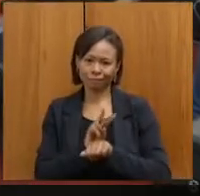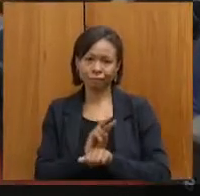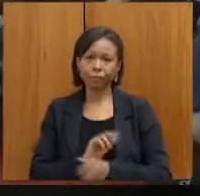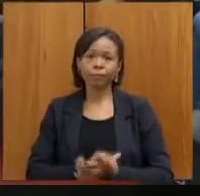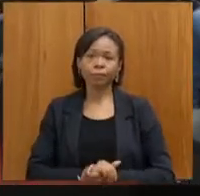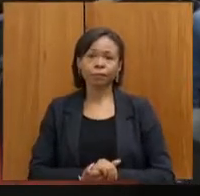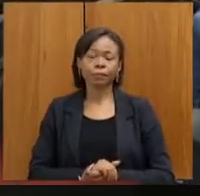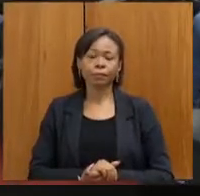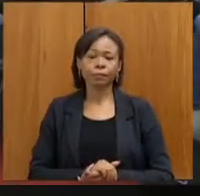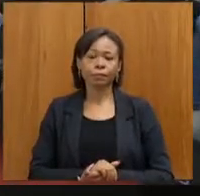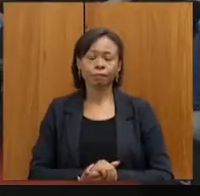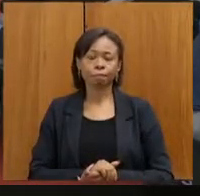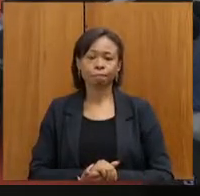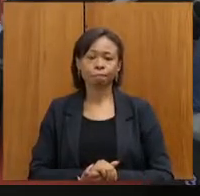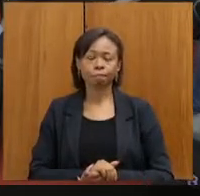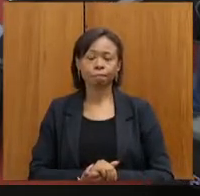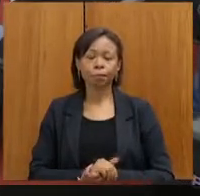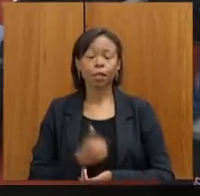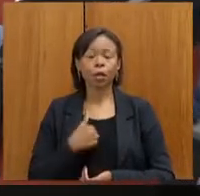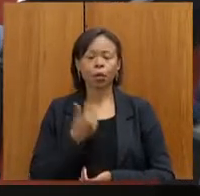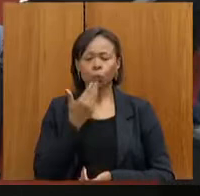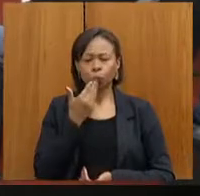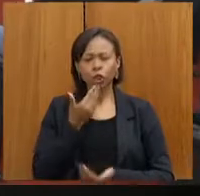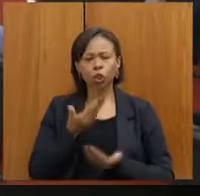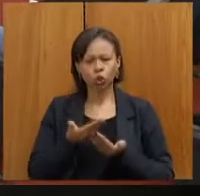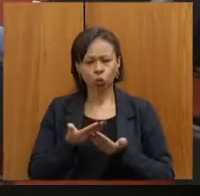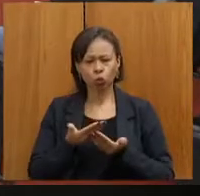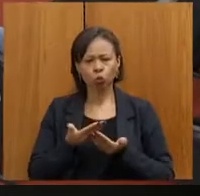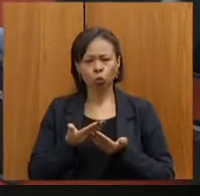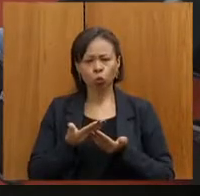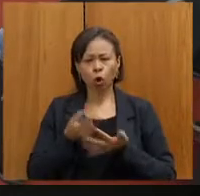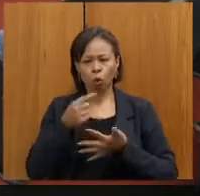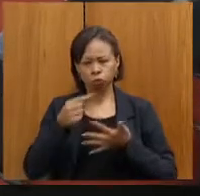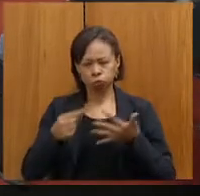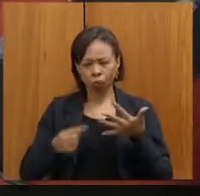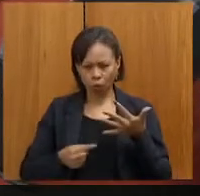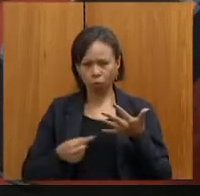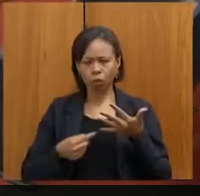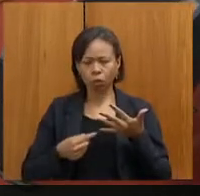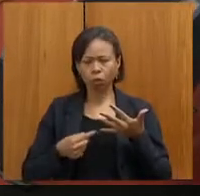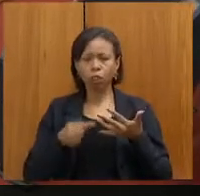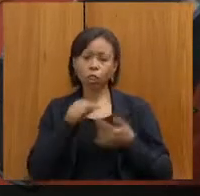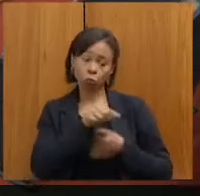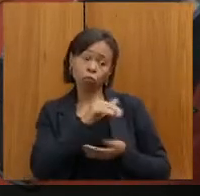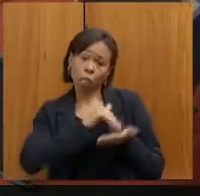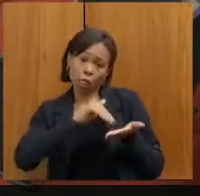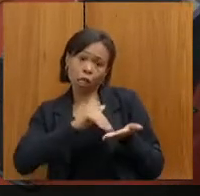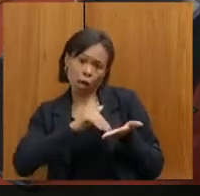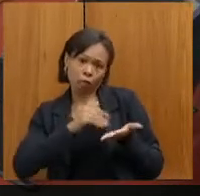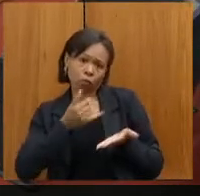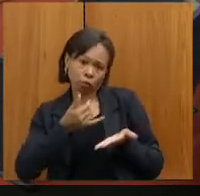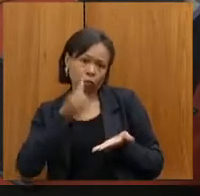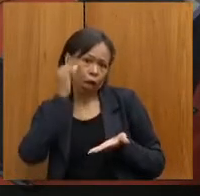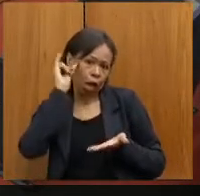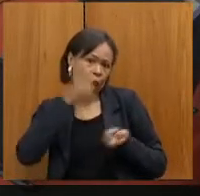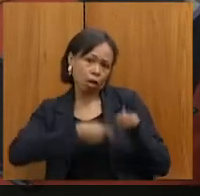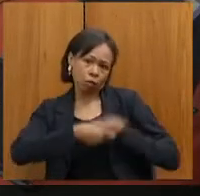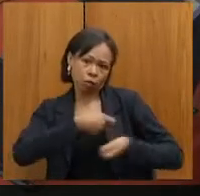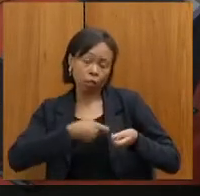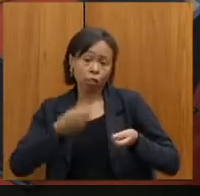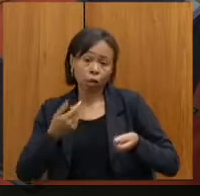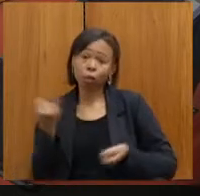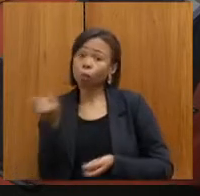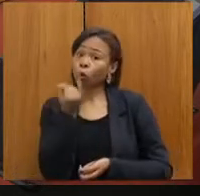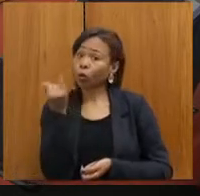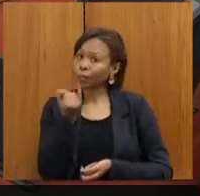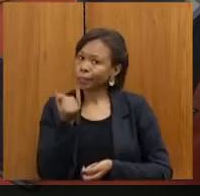sabe de falar primeiro aqui alguns aquele menos que eu fiz já que a gente tá com Secretaria da Fazenda normal eu debater a respeito